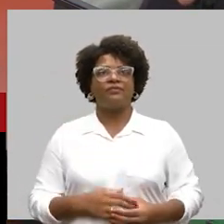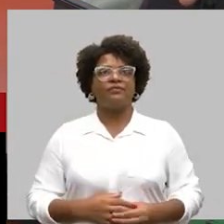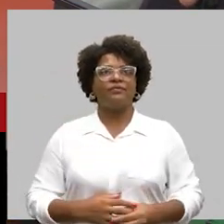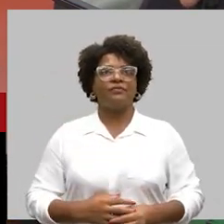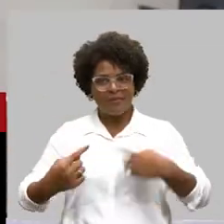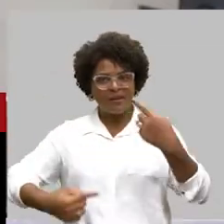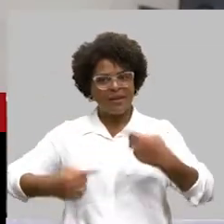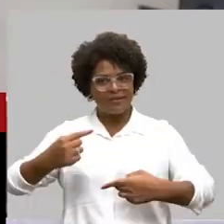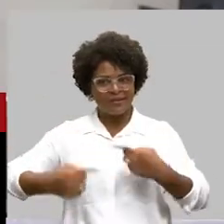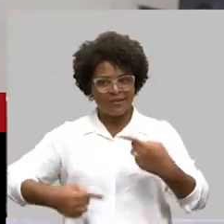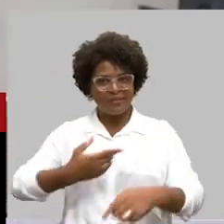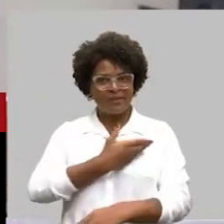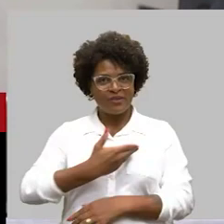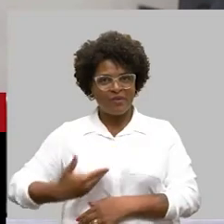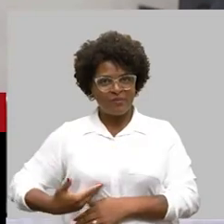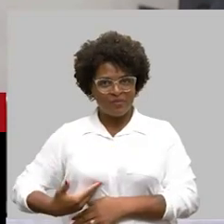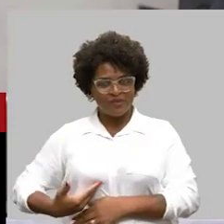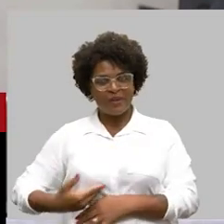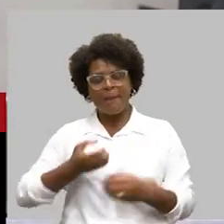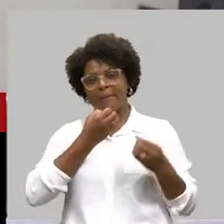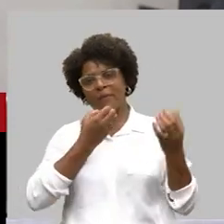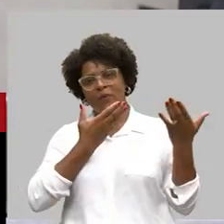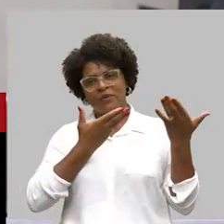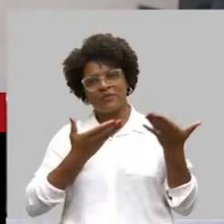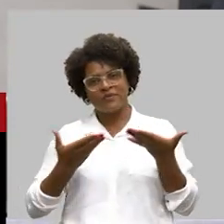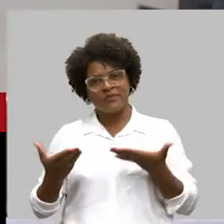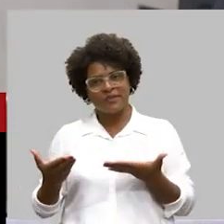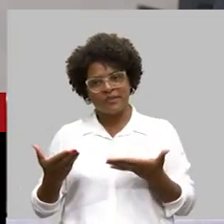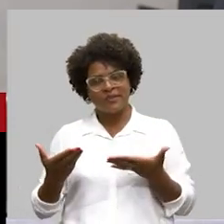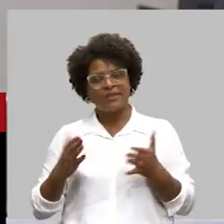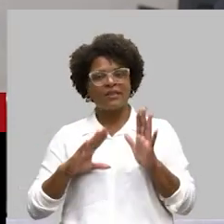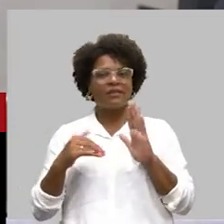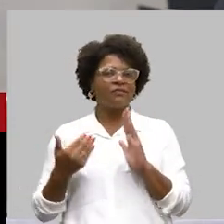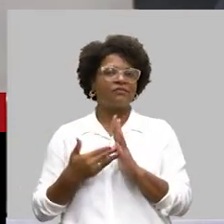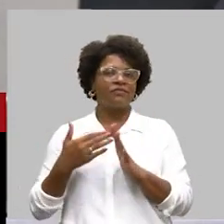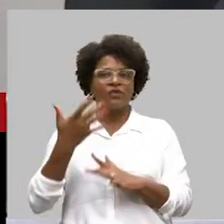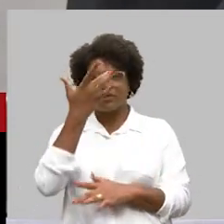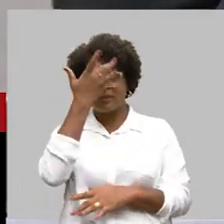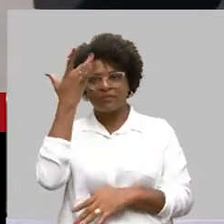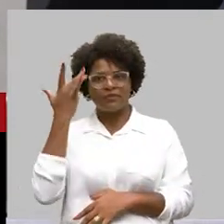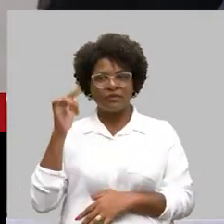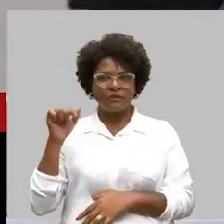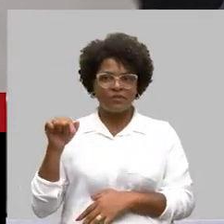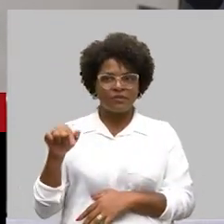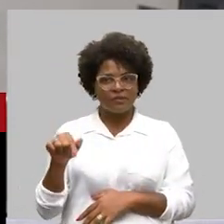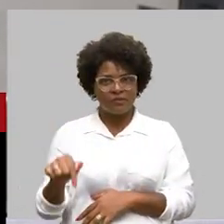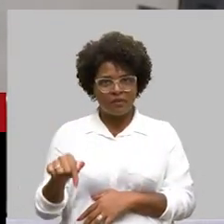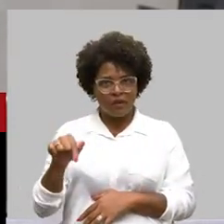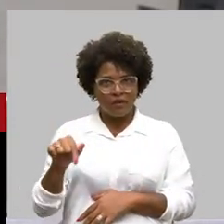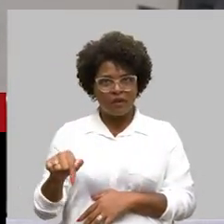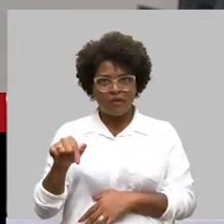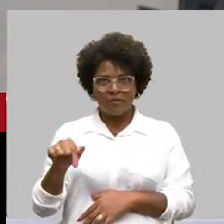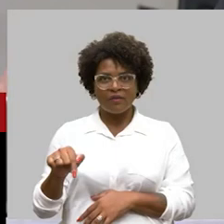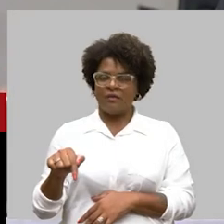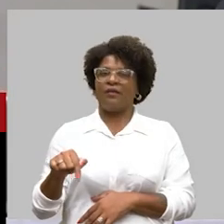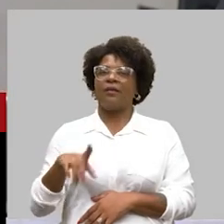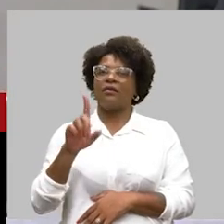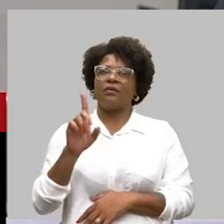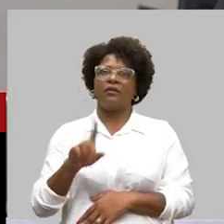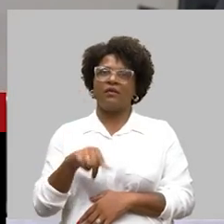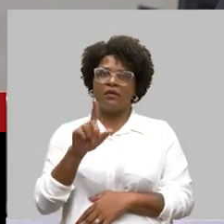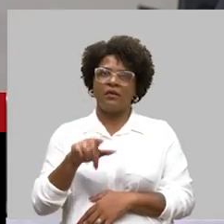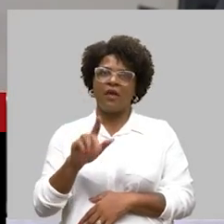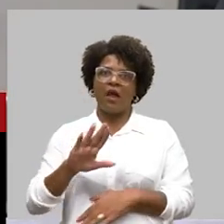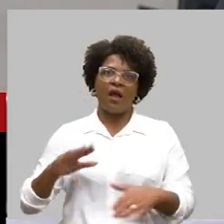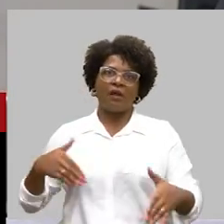MG eu quero dar as boas-vindas a todas as pessoas que estão neste que será até o